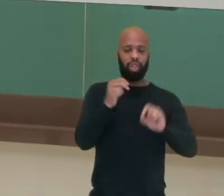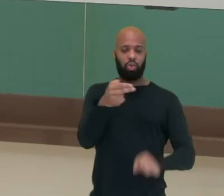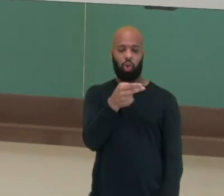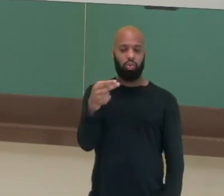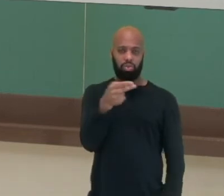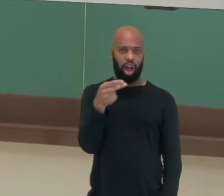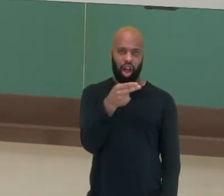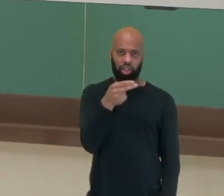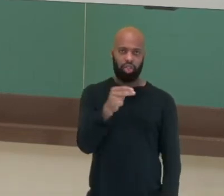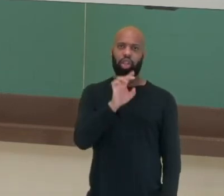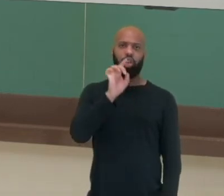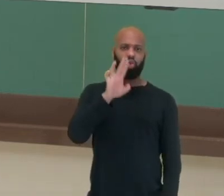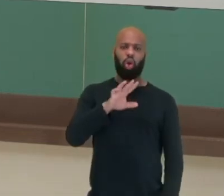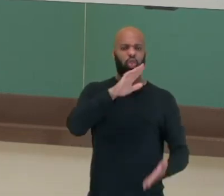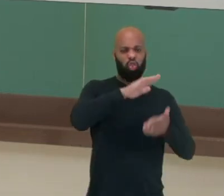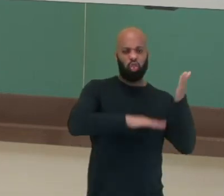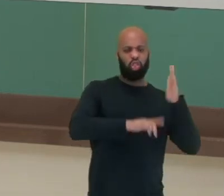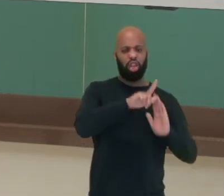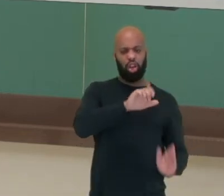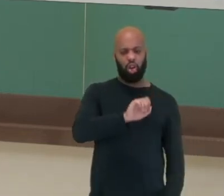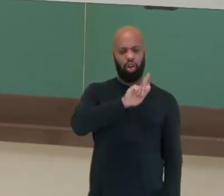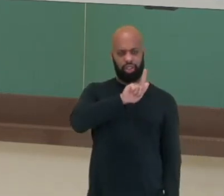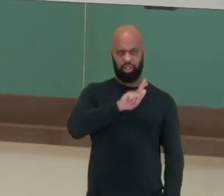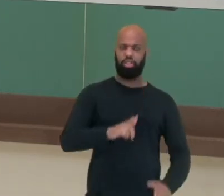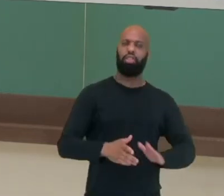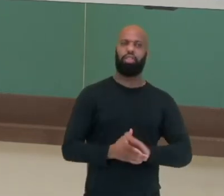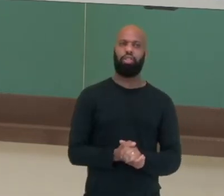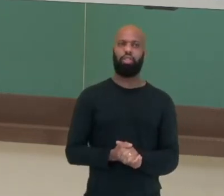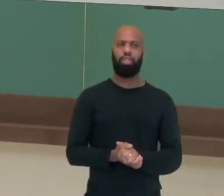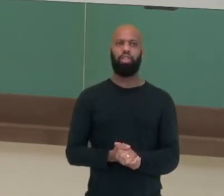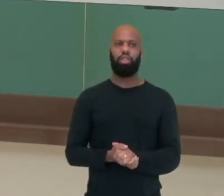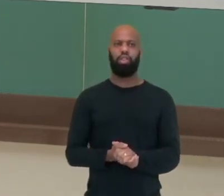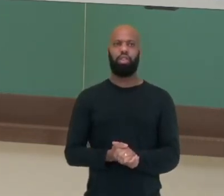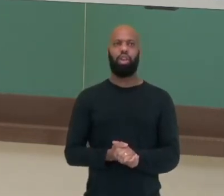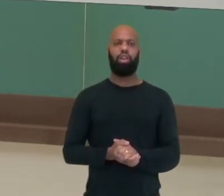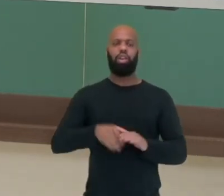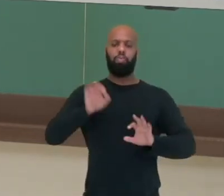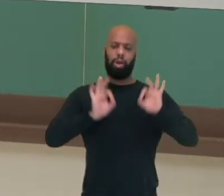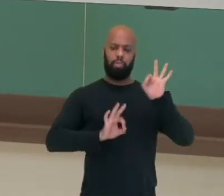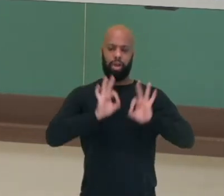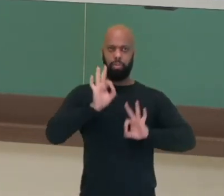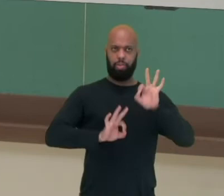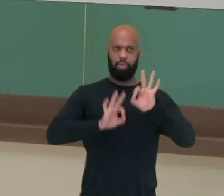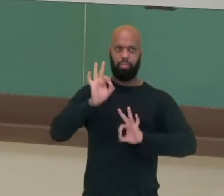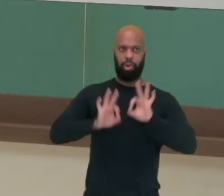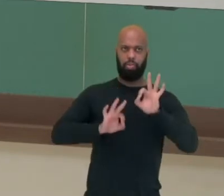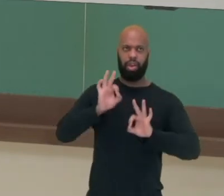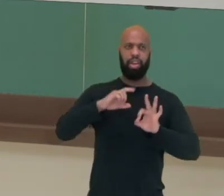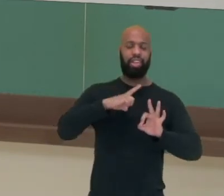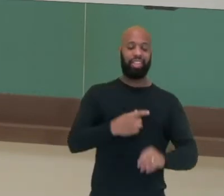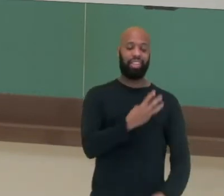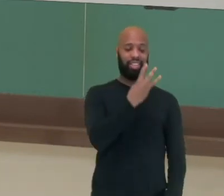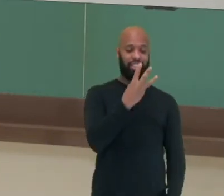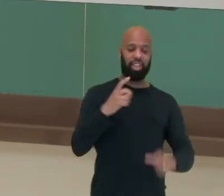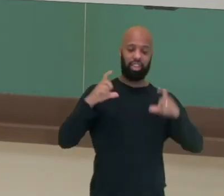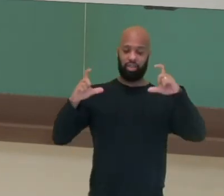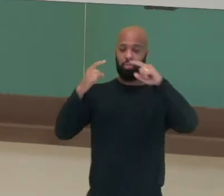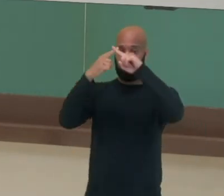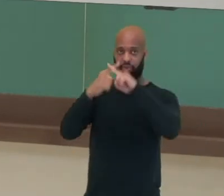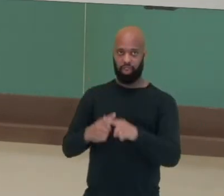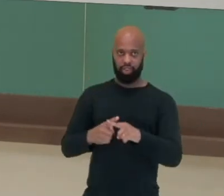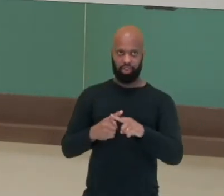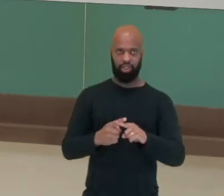fiquei com 3 que multiplica x menos 1 igual a 6. Distributiva, pessoal. 3x menos 3 igual a